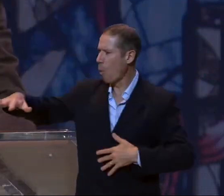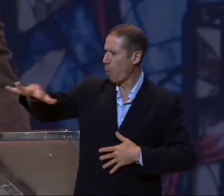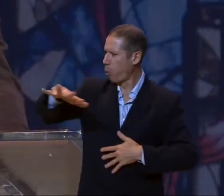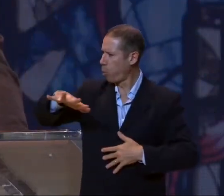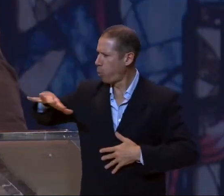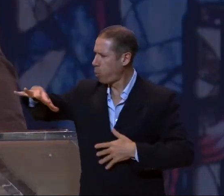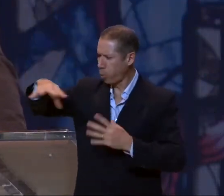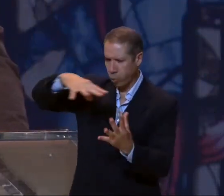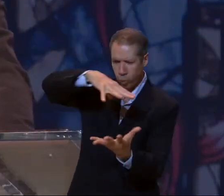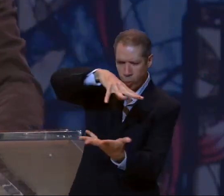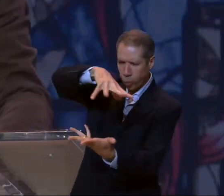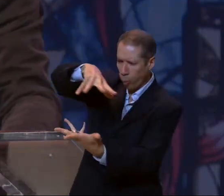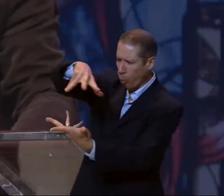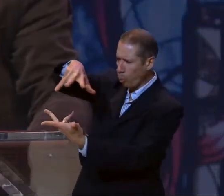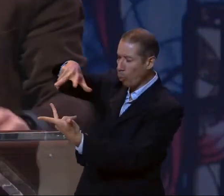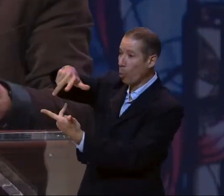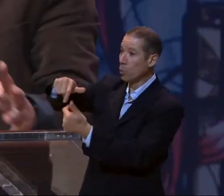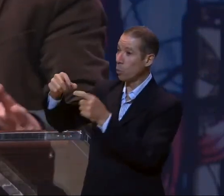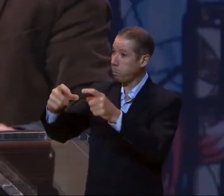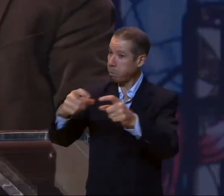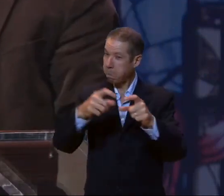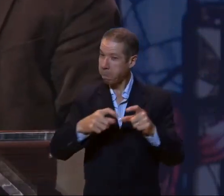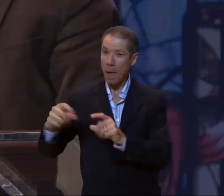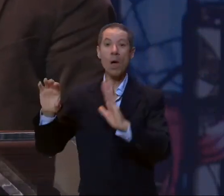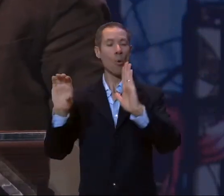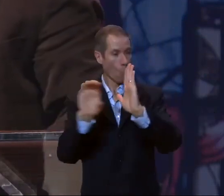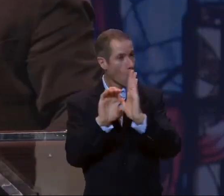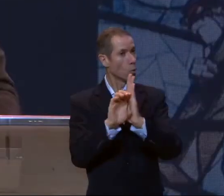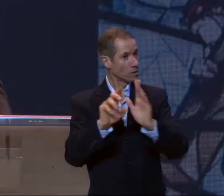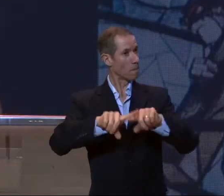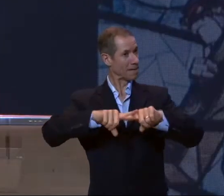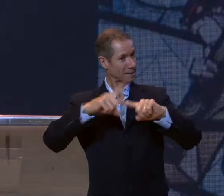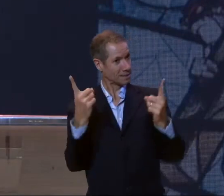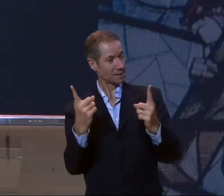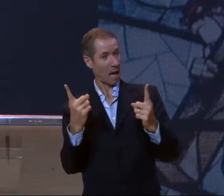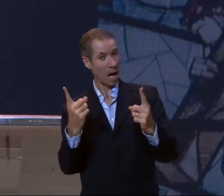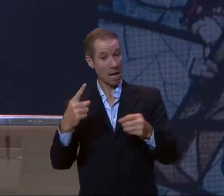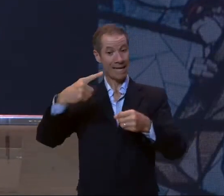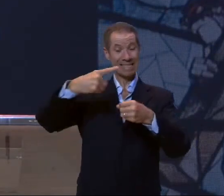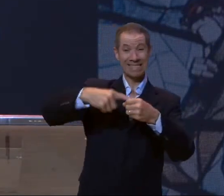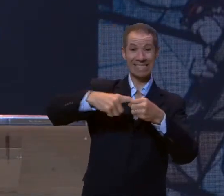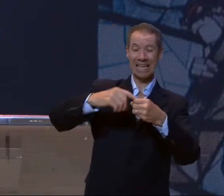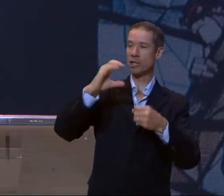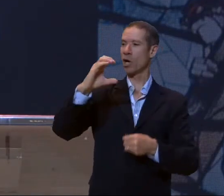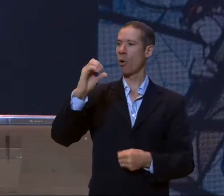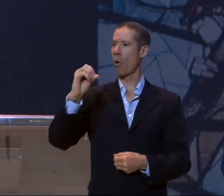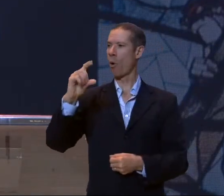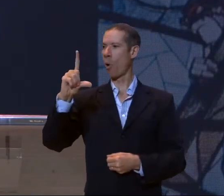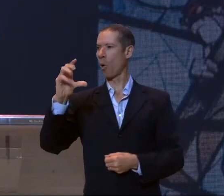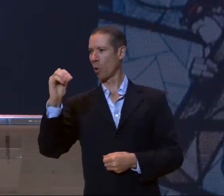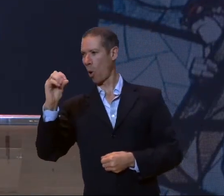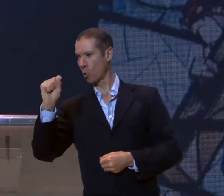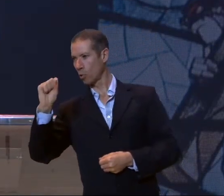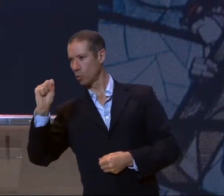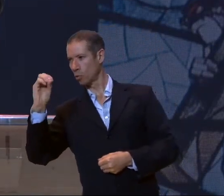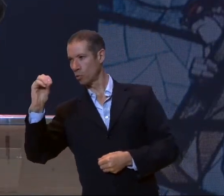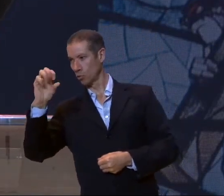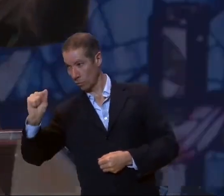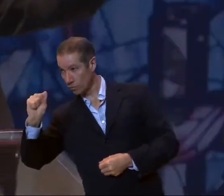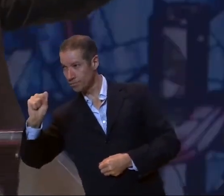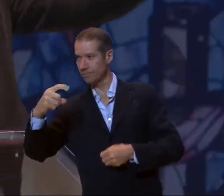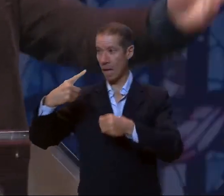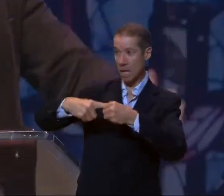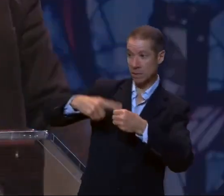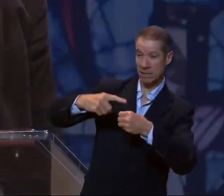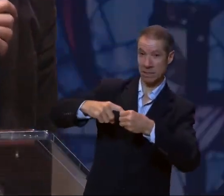mundo. E Colossenses, apesar do nome, né, cidade de Colossos, a cidade tinha sido